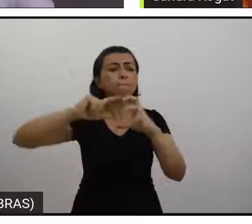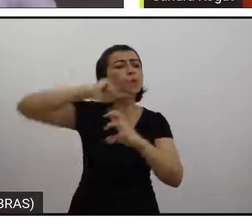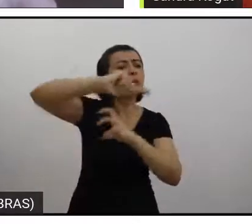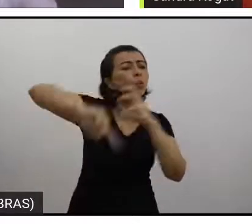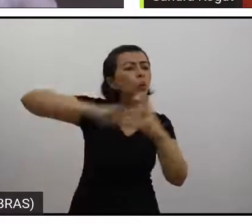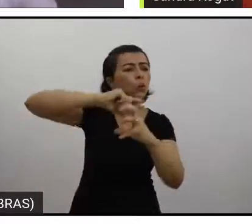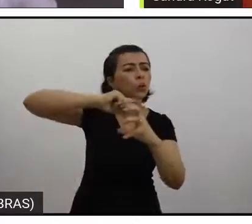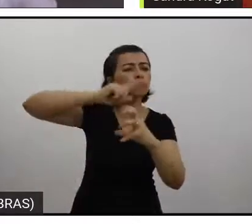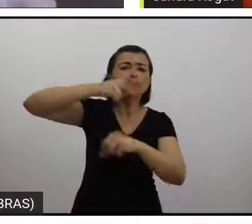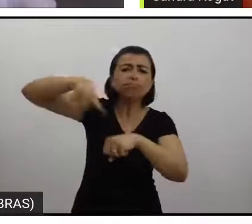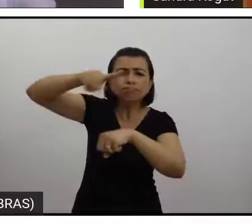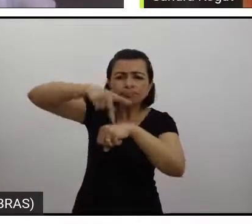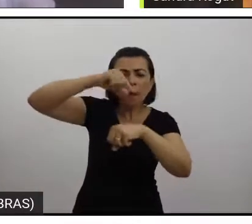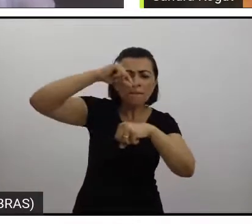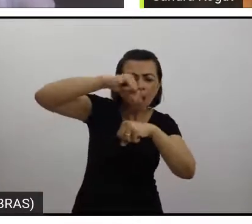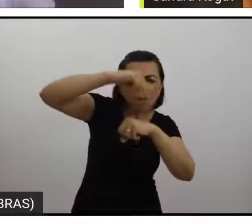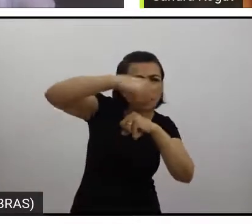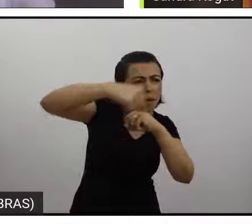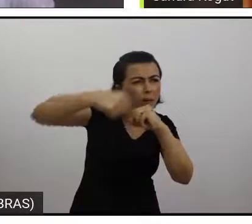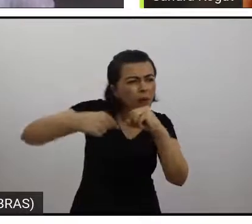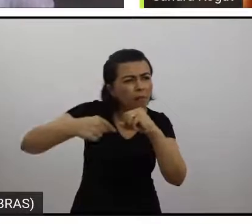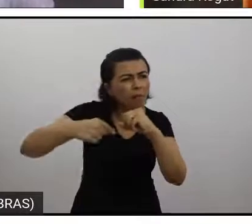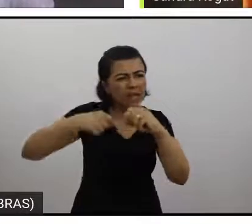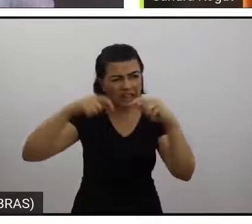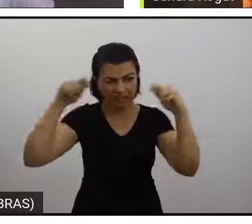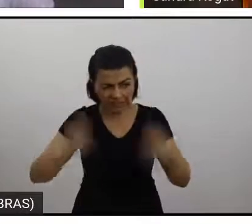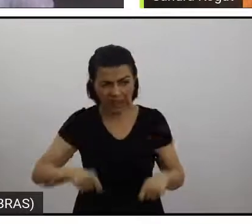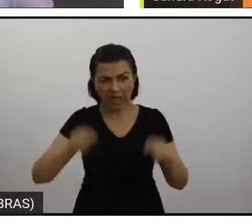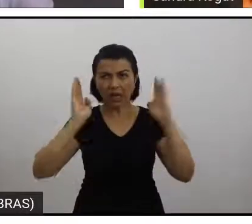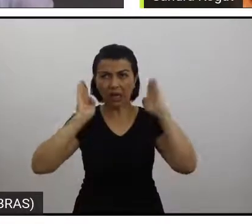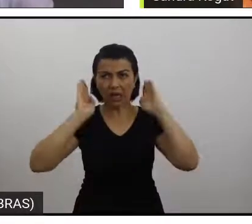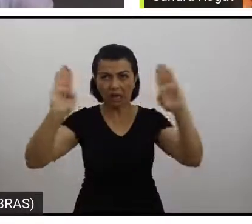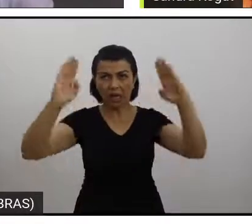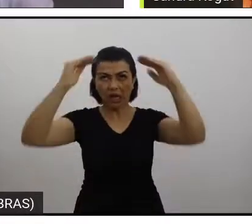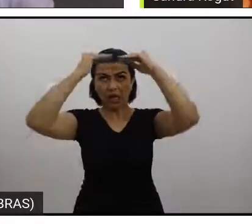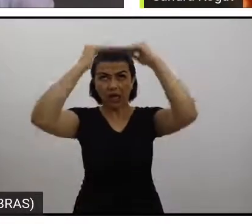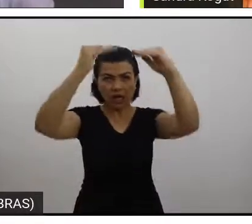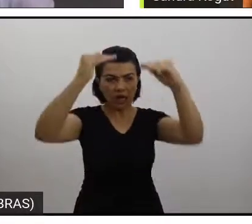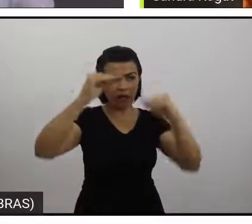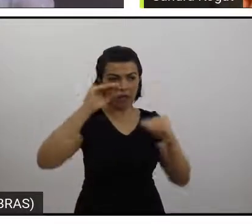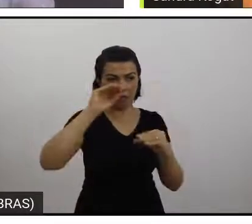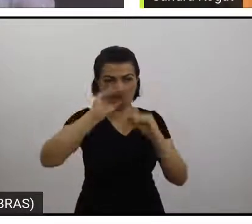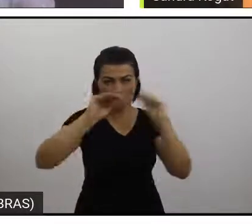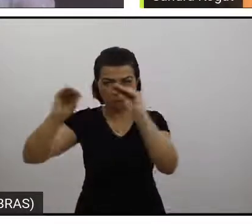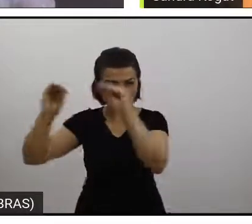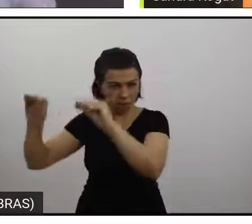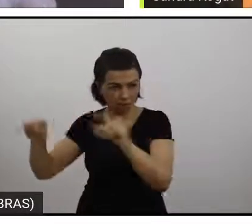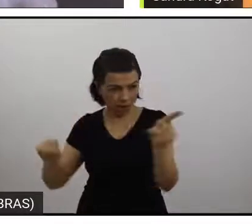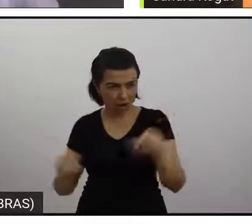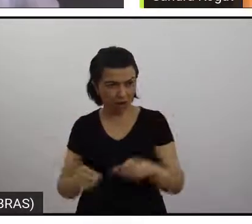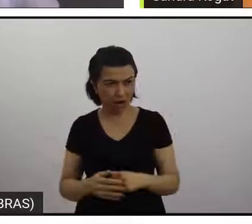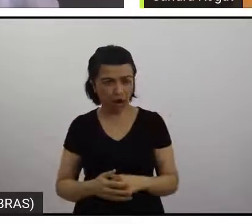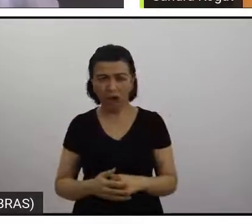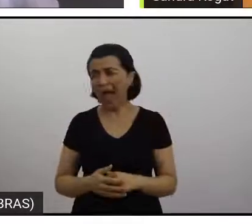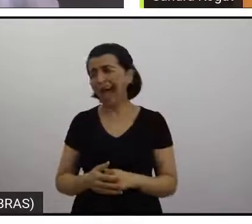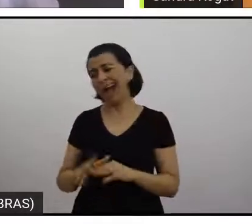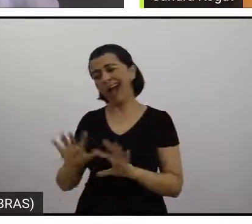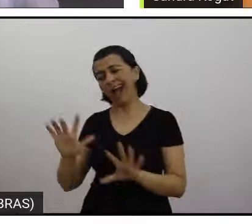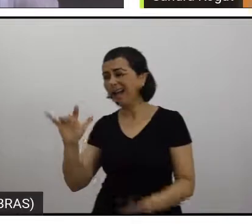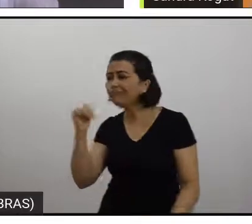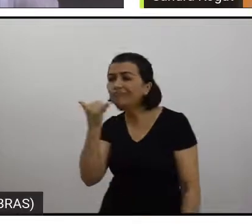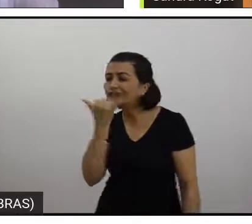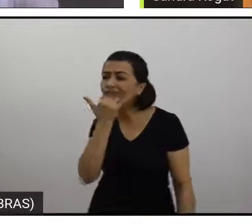Depois eu me falei, Sandra, você é um idiota. Você tinha que ter falado assim, bom, vou tentar, né? Mas,